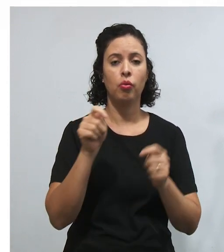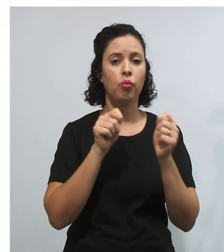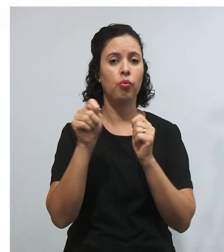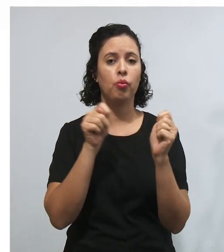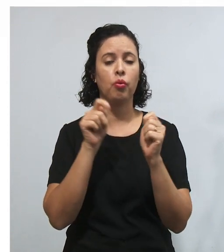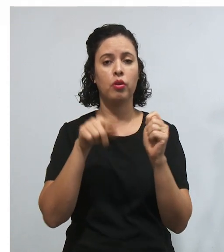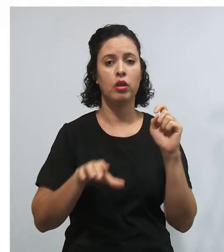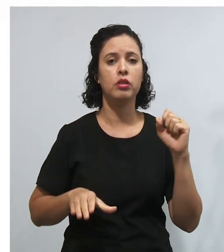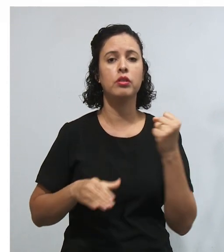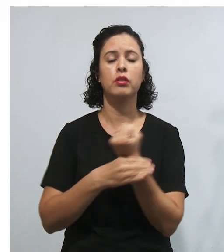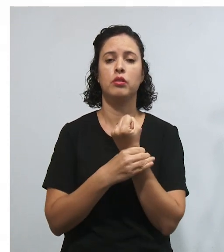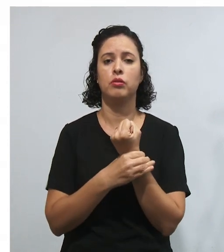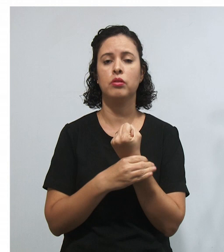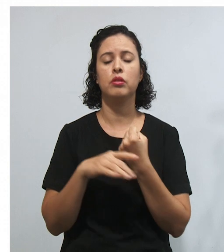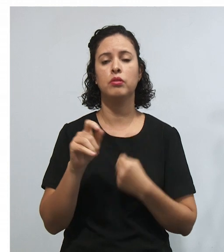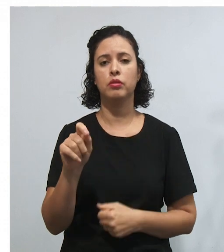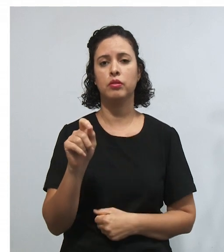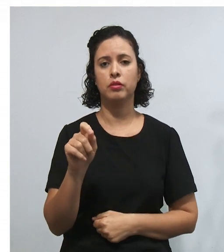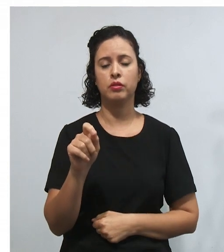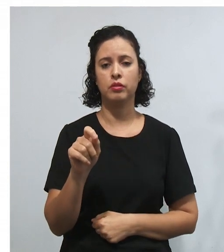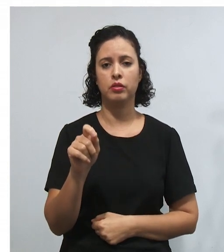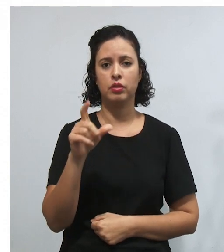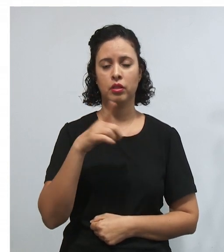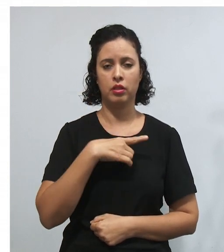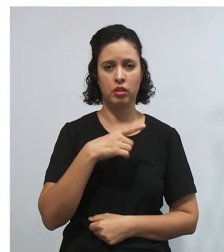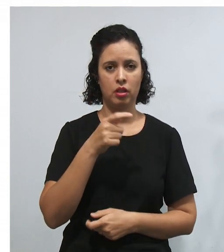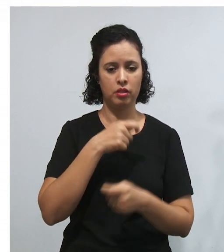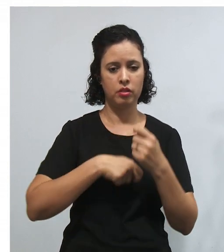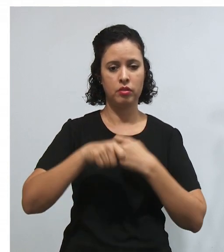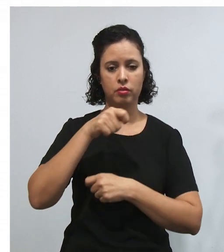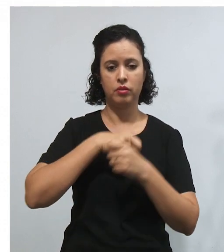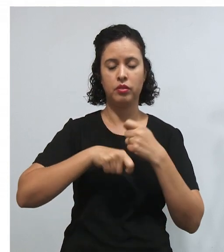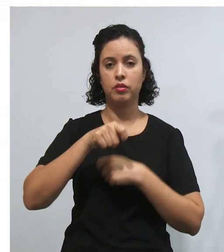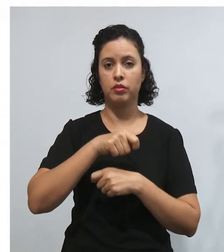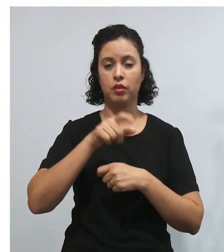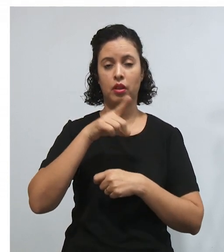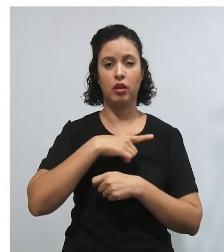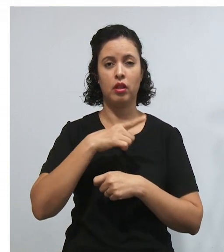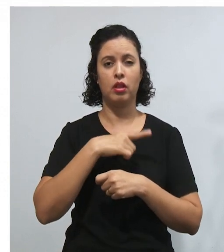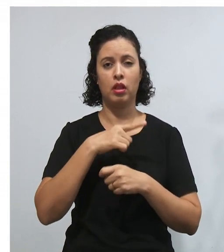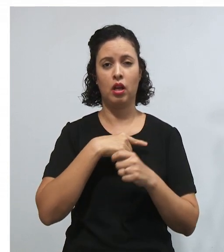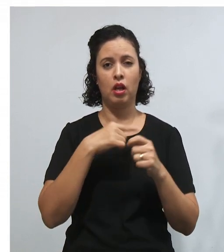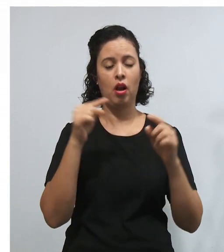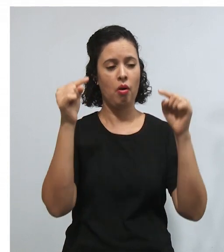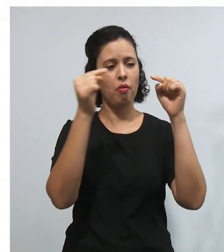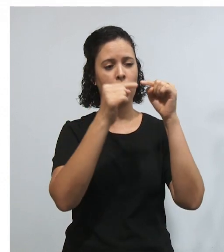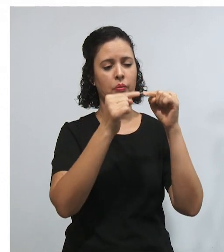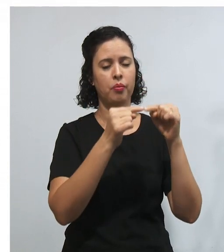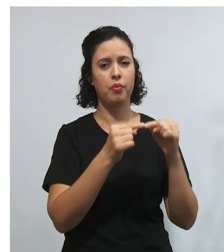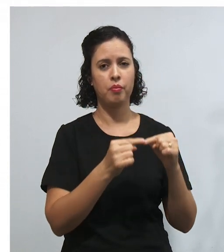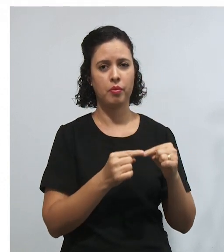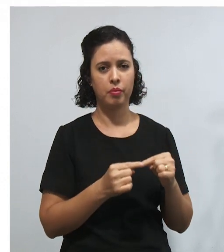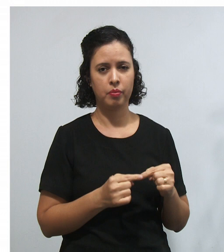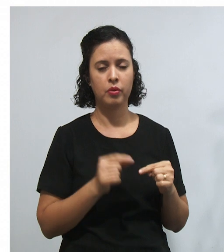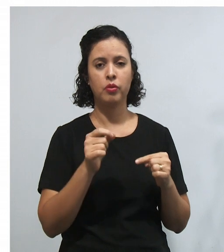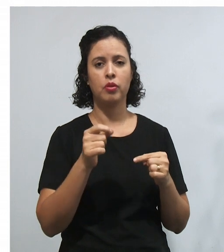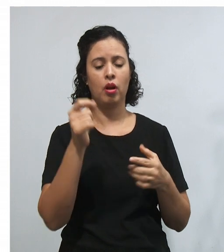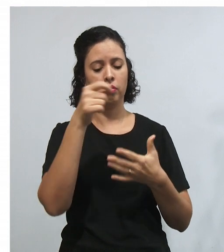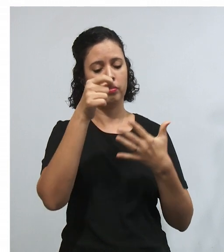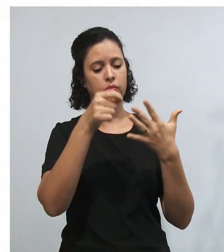é assegurar, que a administração pública atue em conformidade com os princípios que lhes